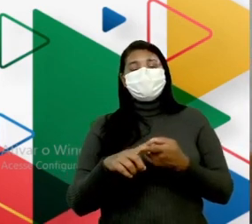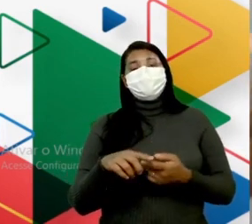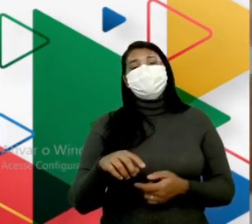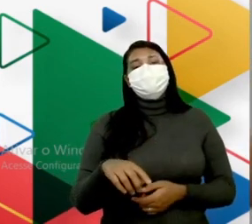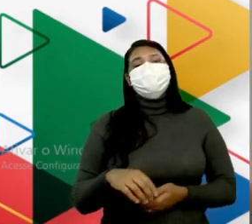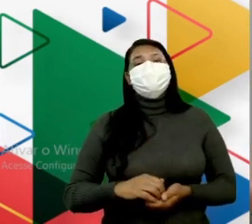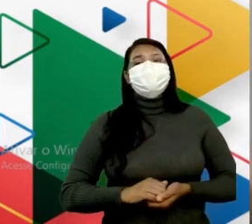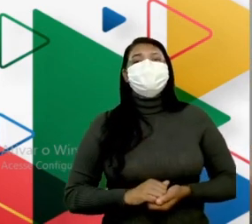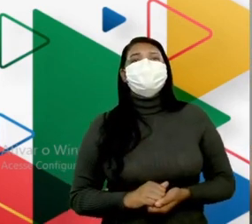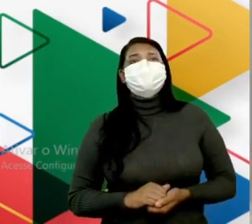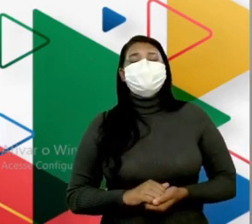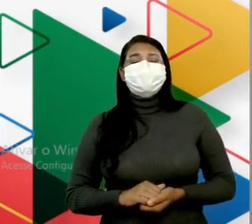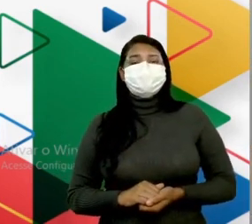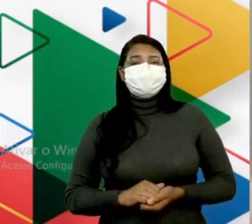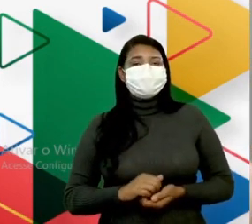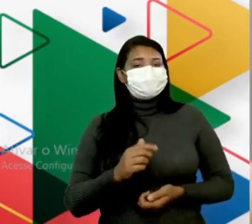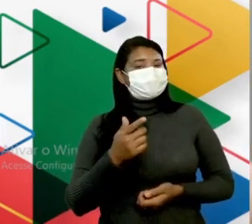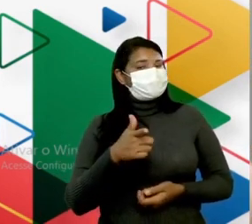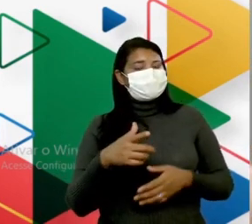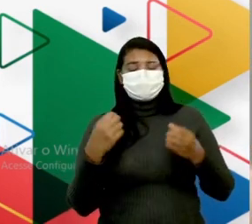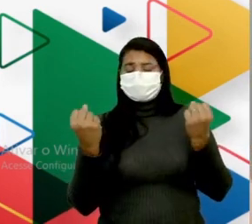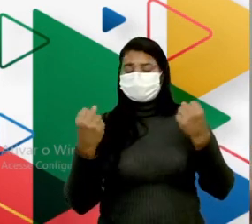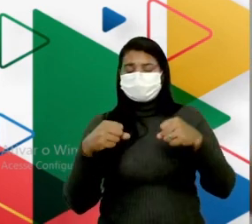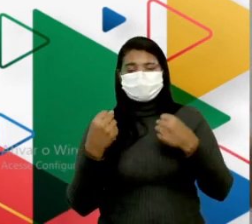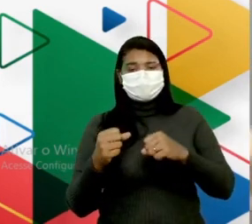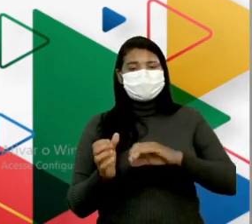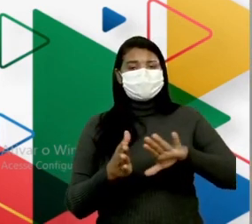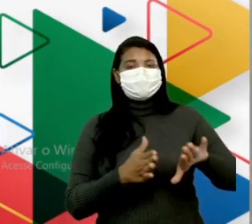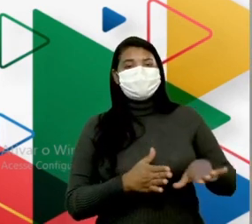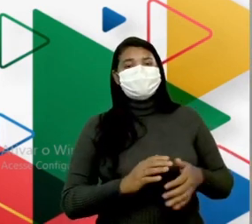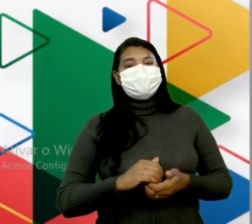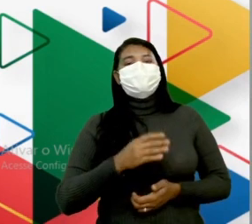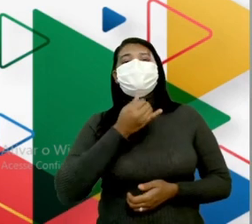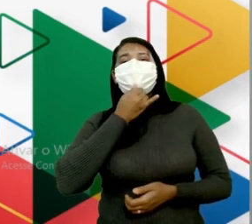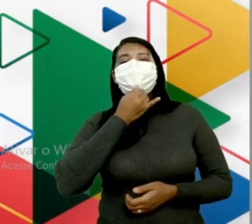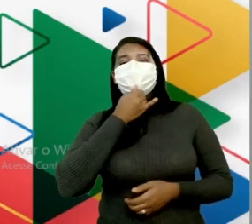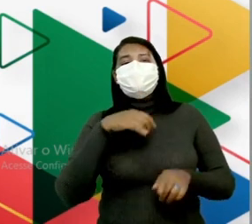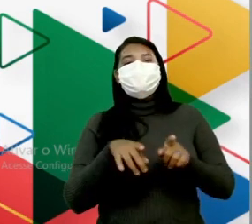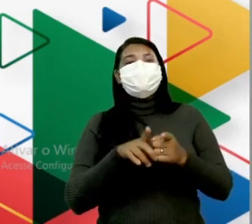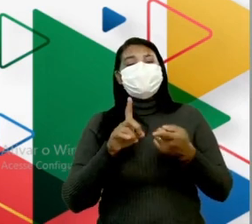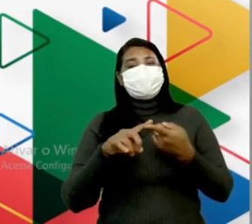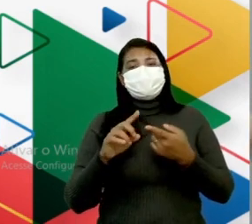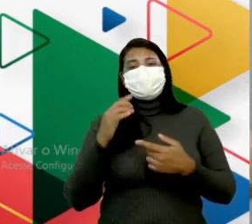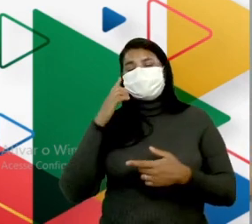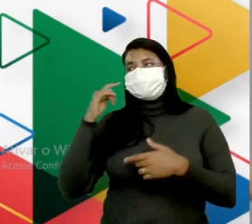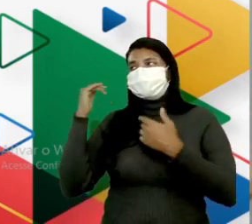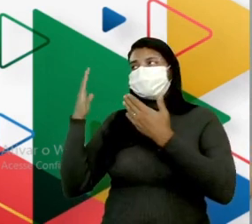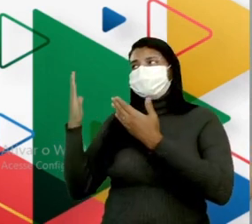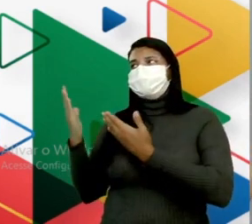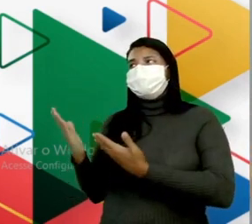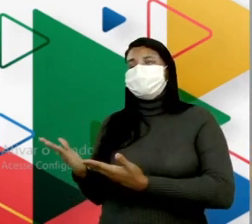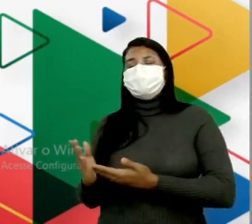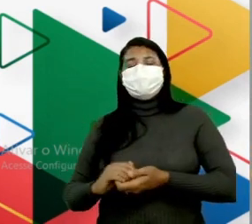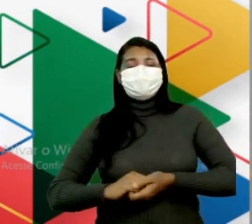you, we, they, não precisa. E nos exemplos ali, ó, I live in an apartment.